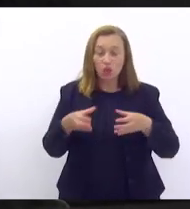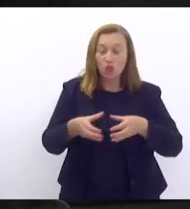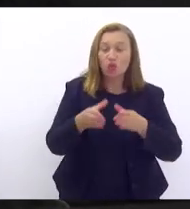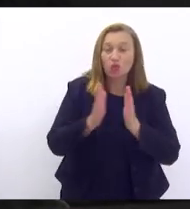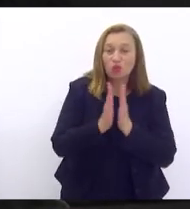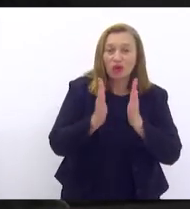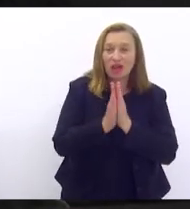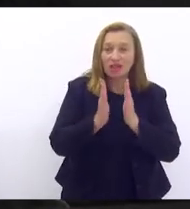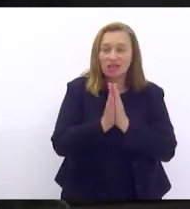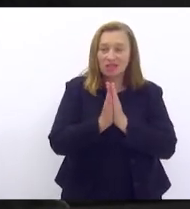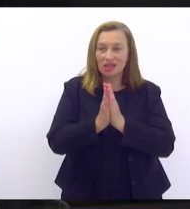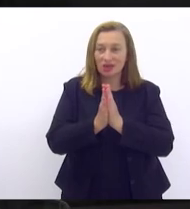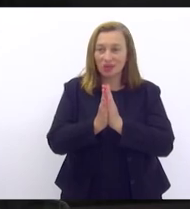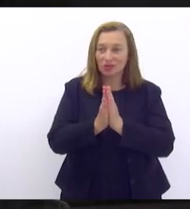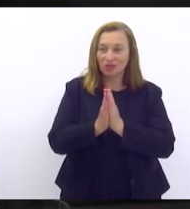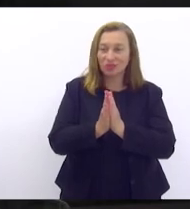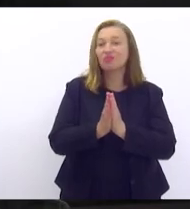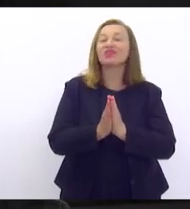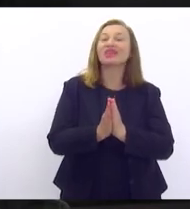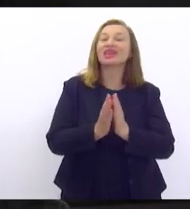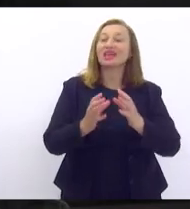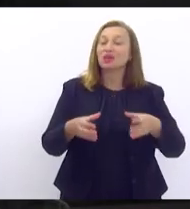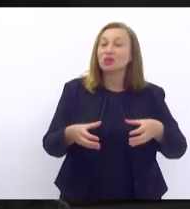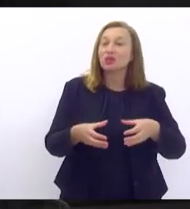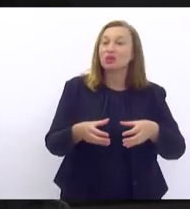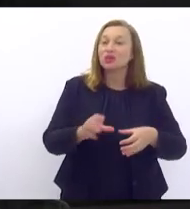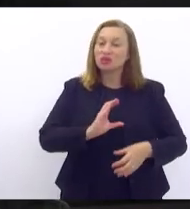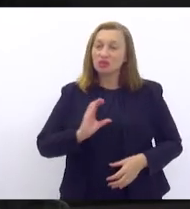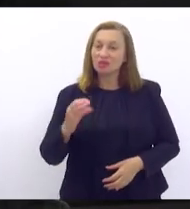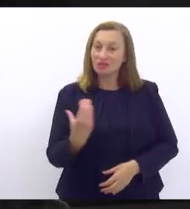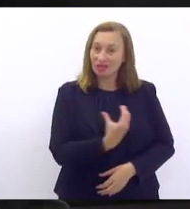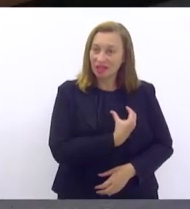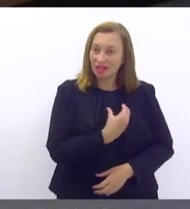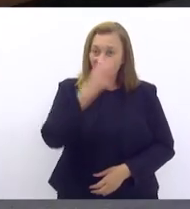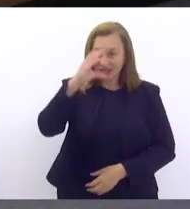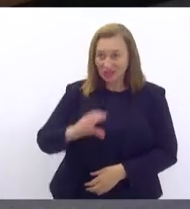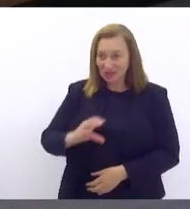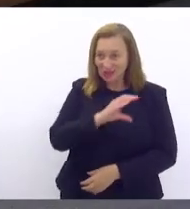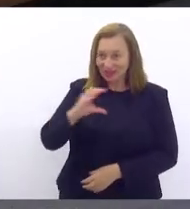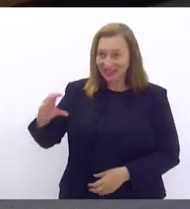Renovação Carismática Católica. Coloquem...